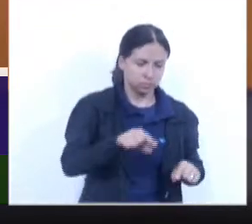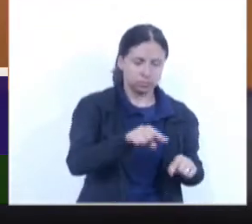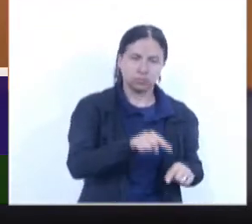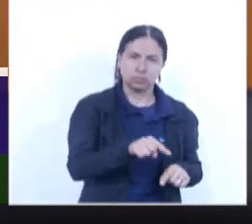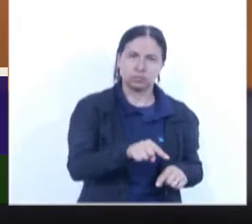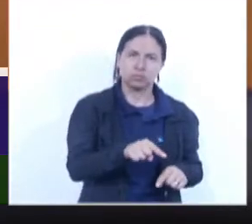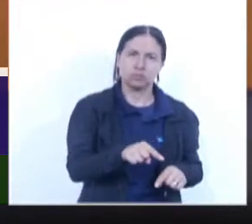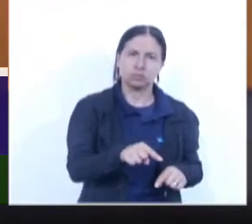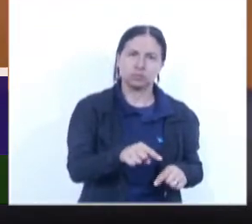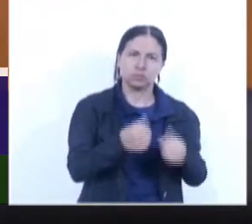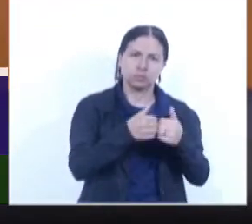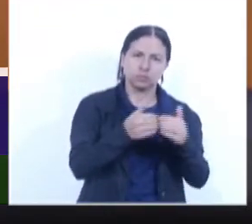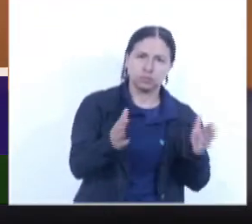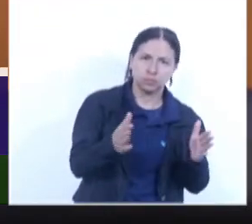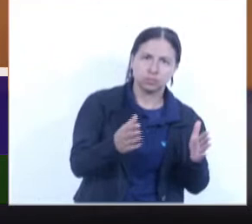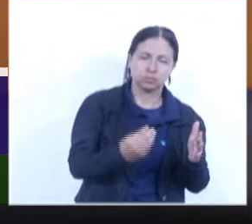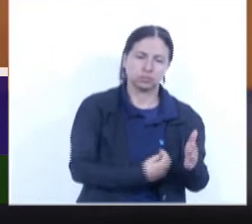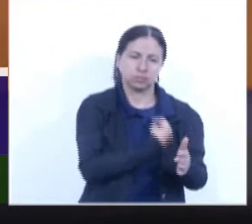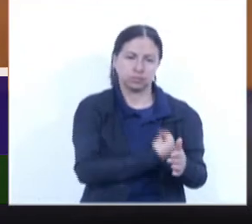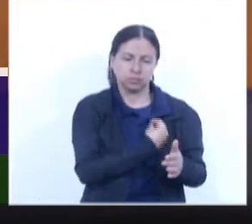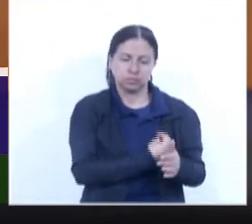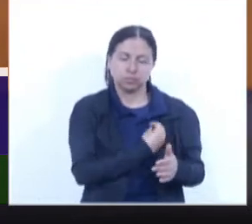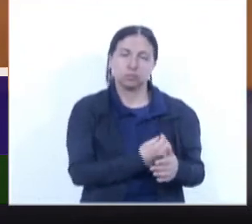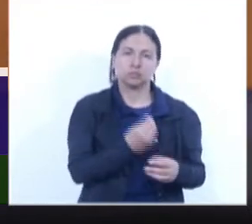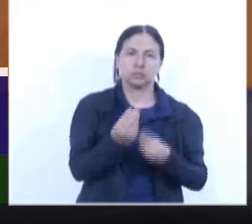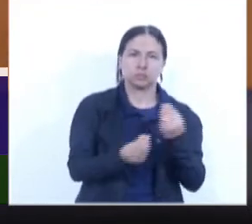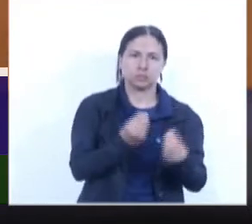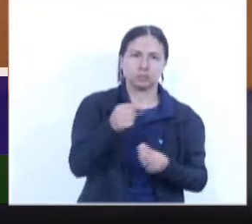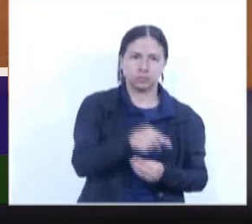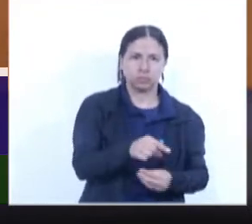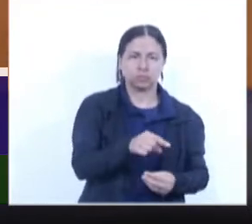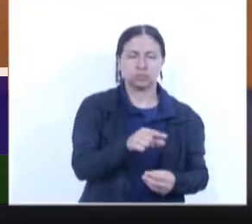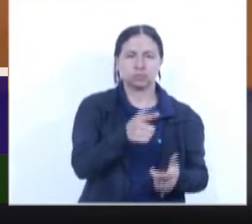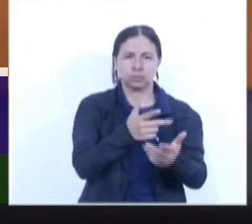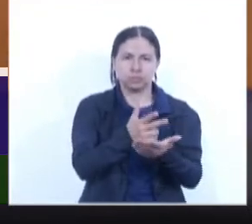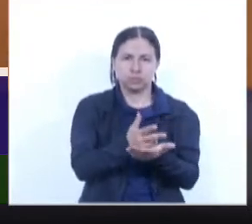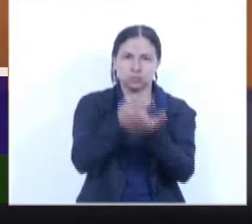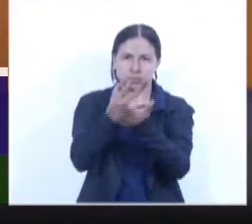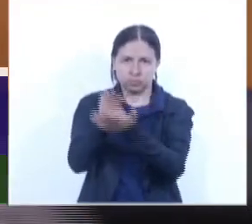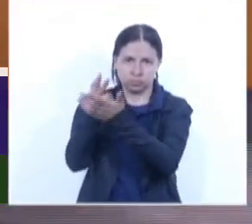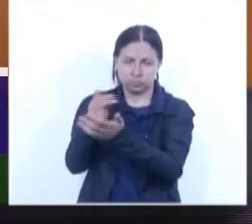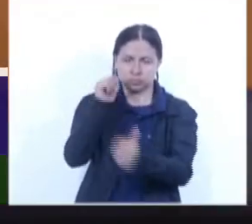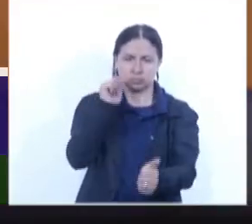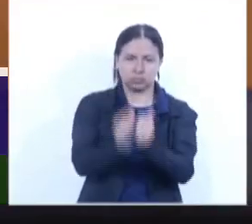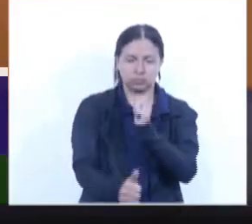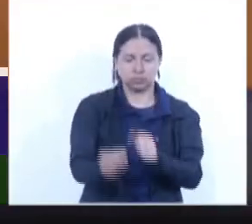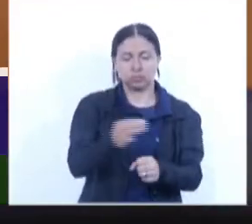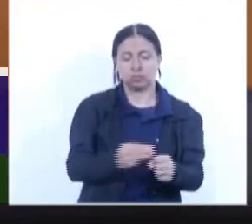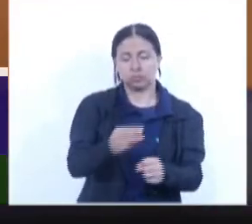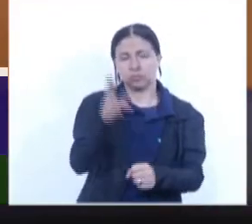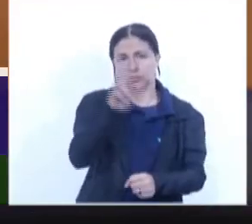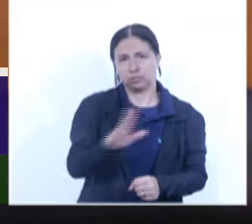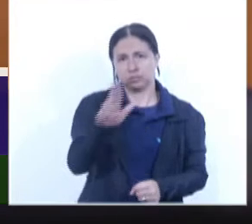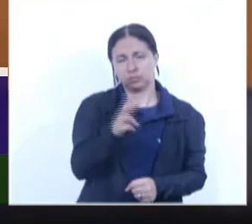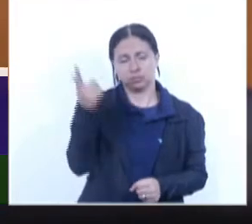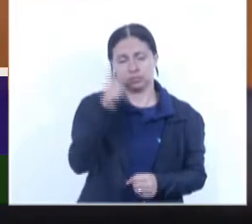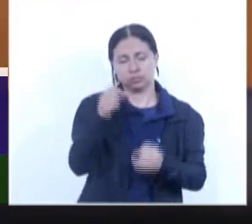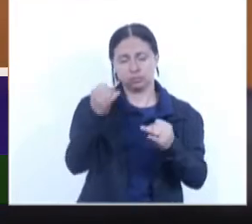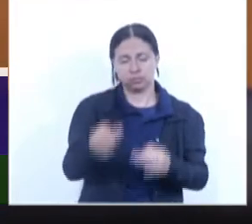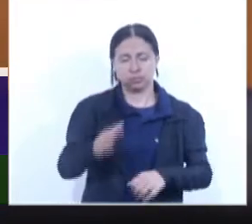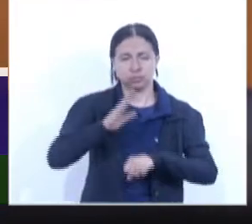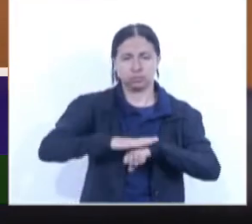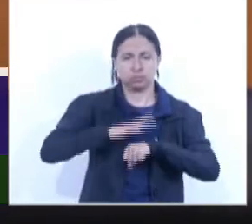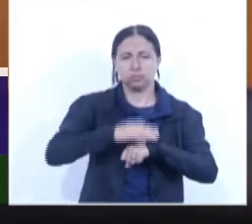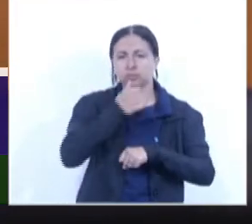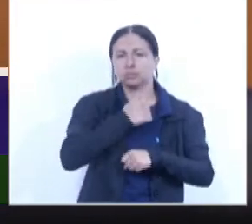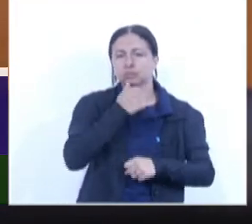de funcionamento identidades tira esportiva no município de Uberlândia da outros Providência Vereador autor Antônio Augusto queijin